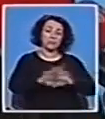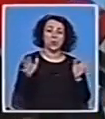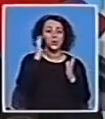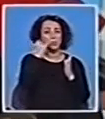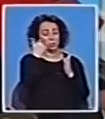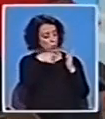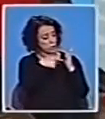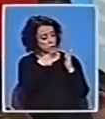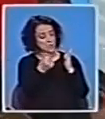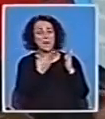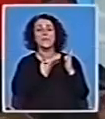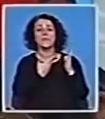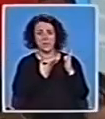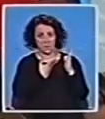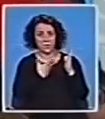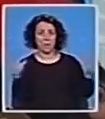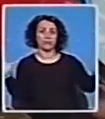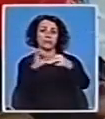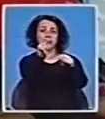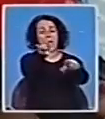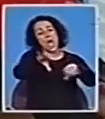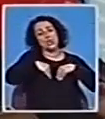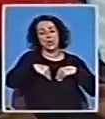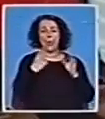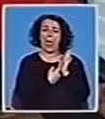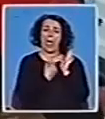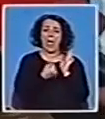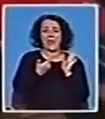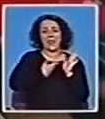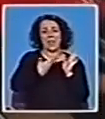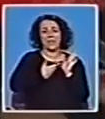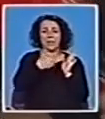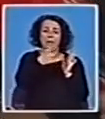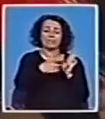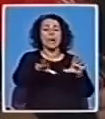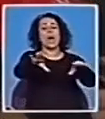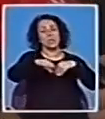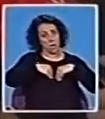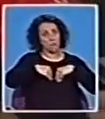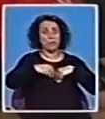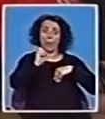2, a dívida consubstanciou-se. Aceitou a existência da dívida e então vamos